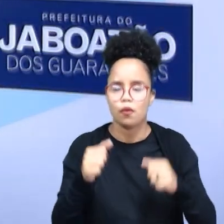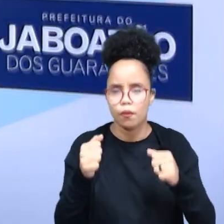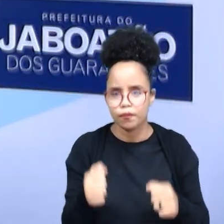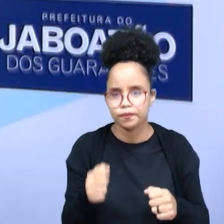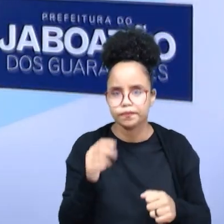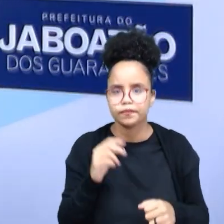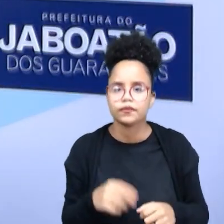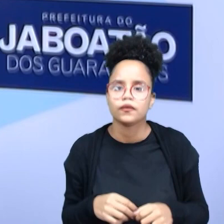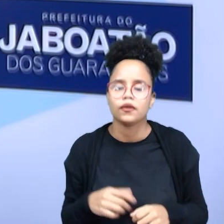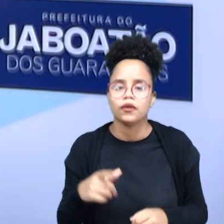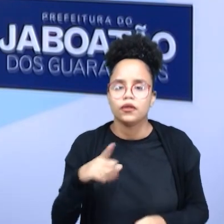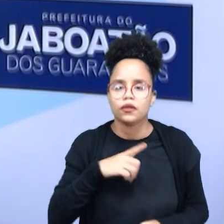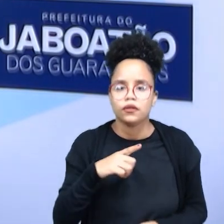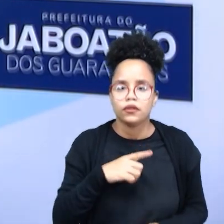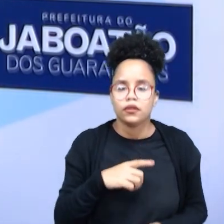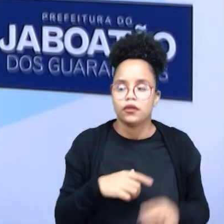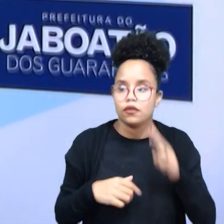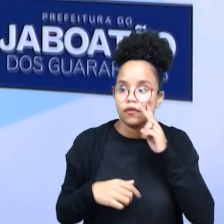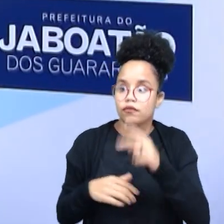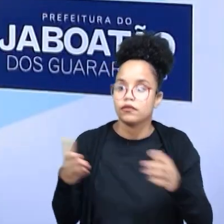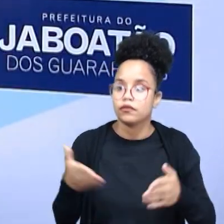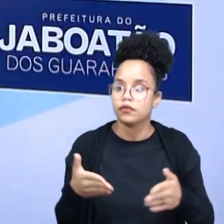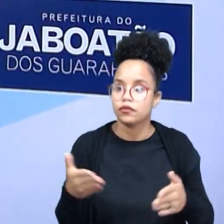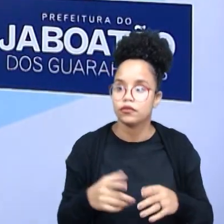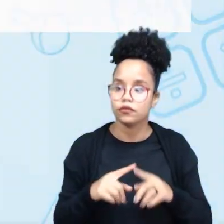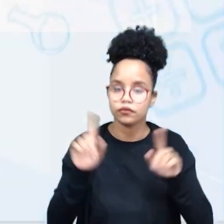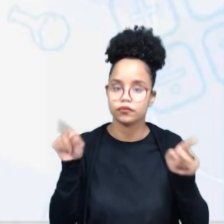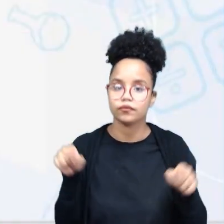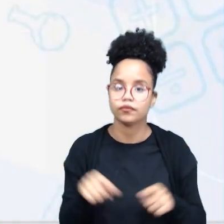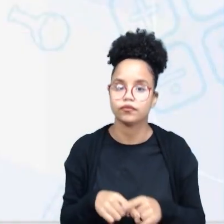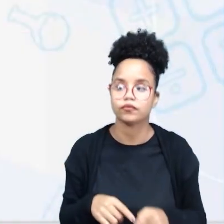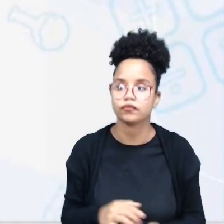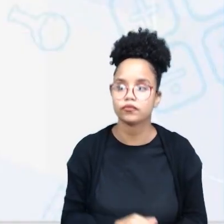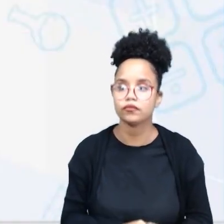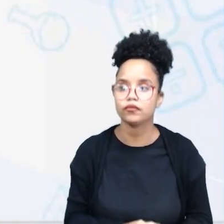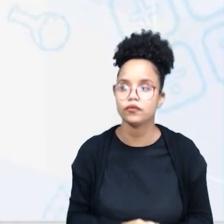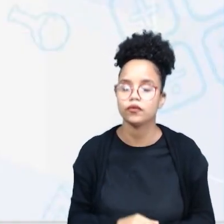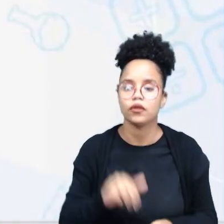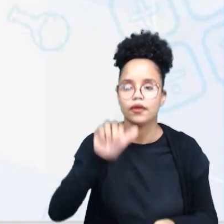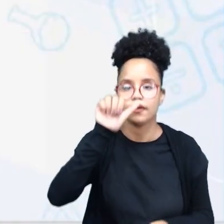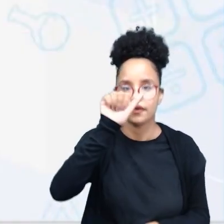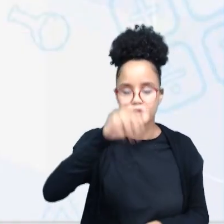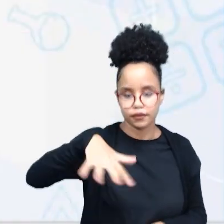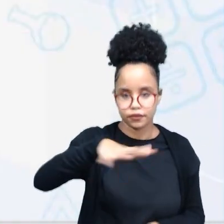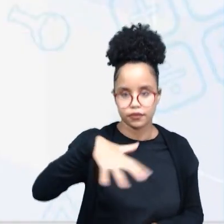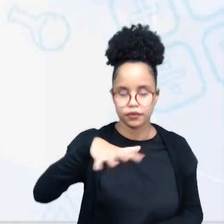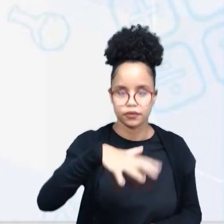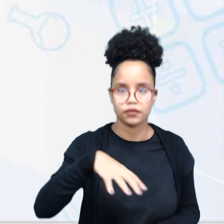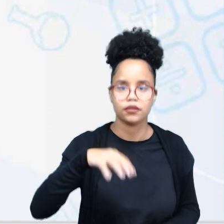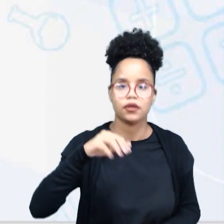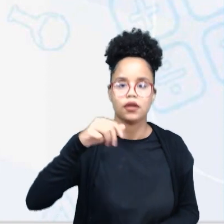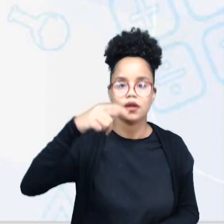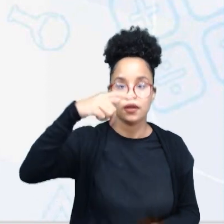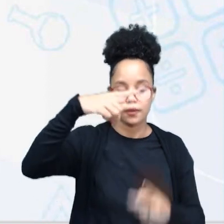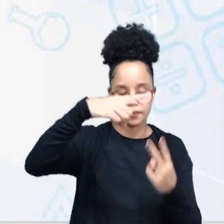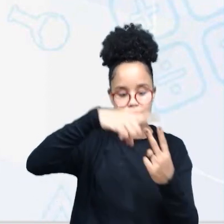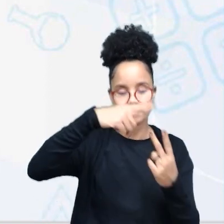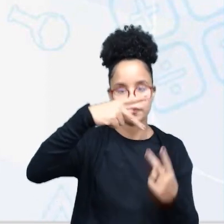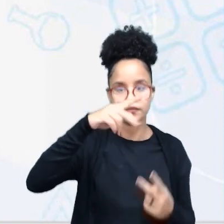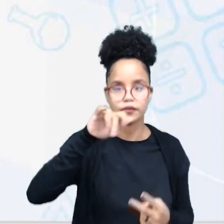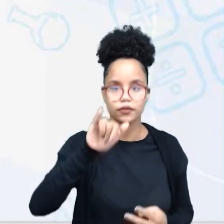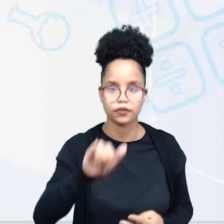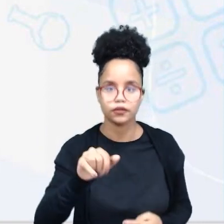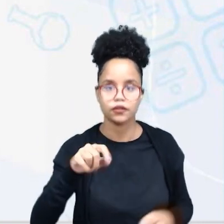de uma forma e a fórmula a gente vai ver agora aqui na tela não é a fórmula da área do círculo é pi vezes é relevada a